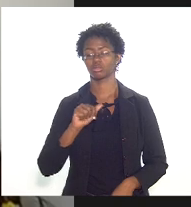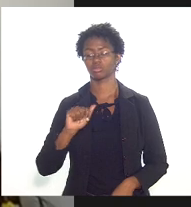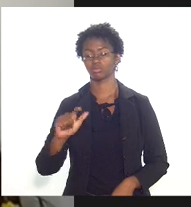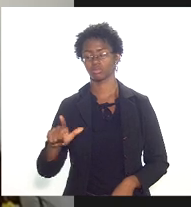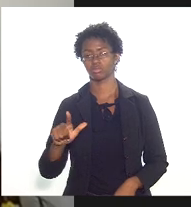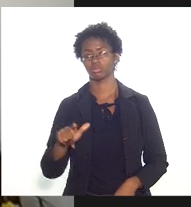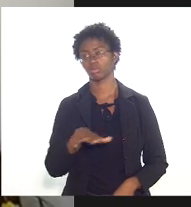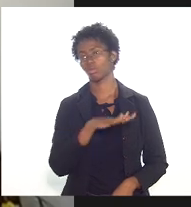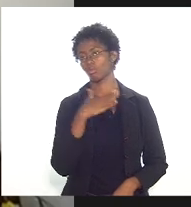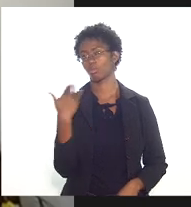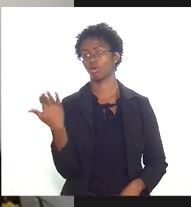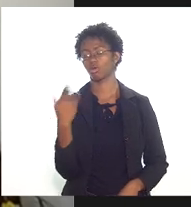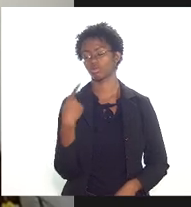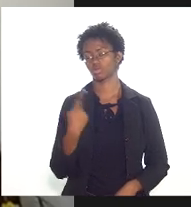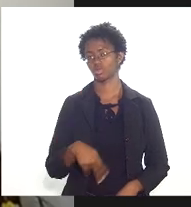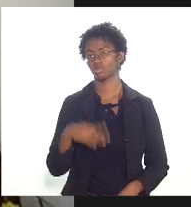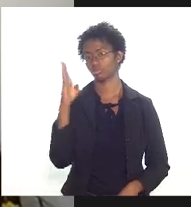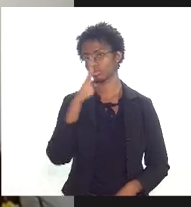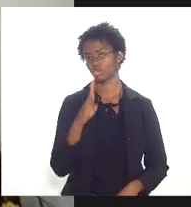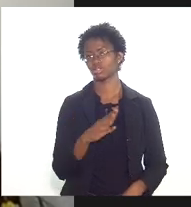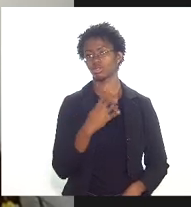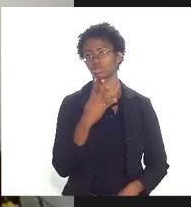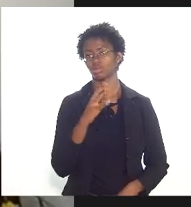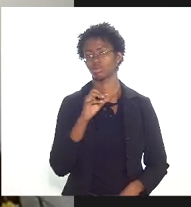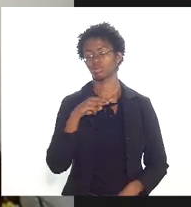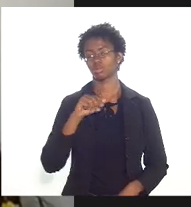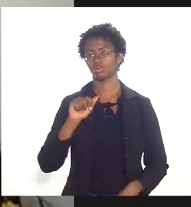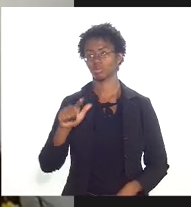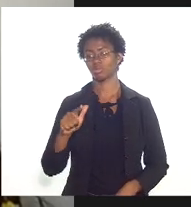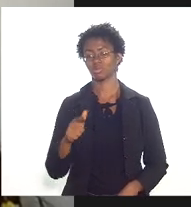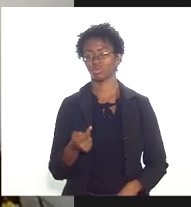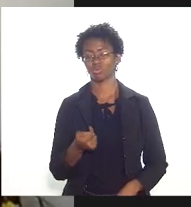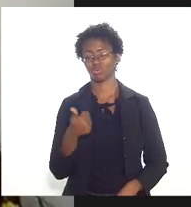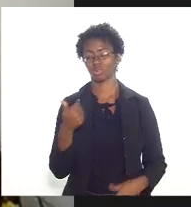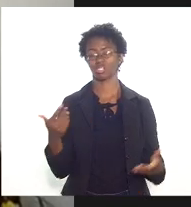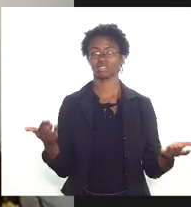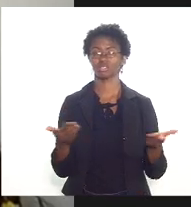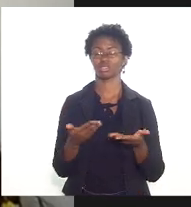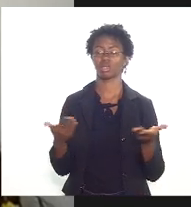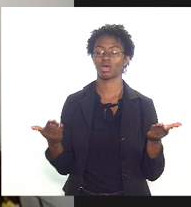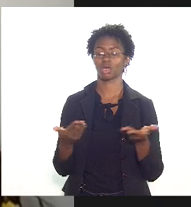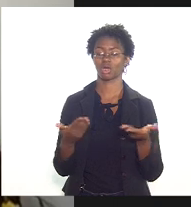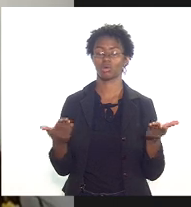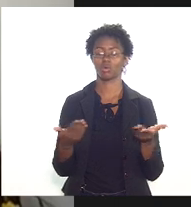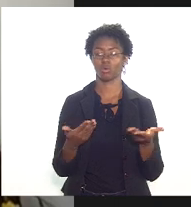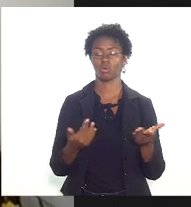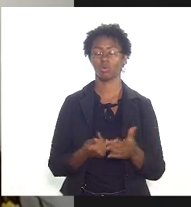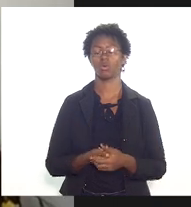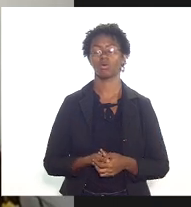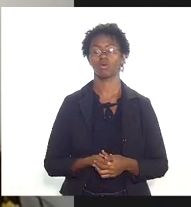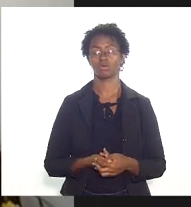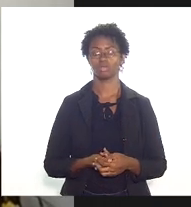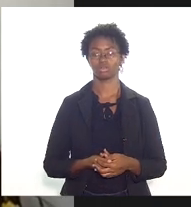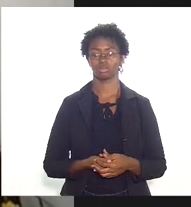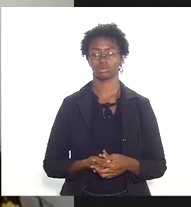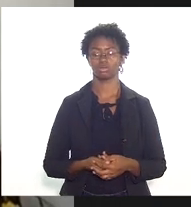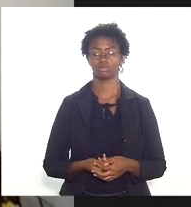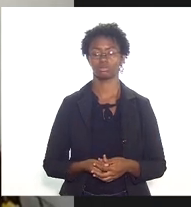pessoas mortas no Brasil 40 mil estão chegando agora dessa marca de